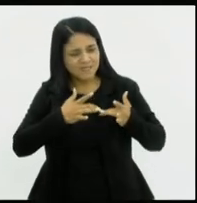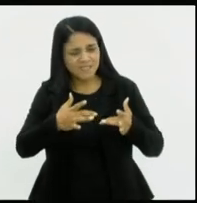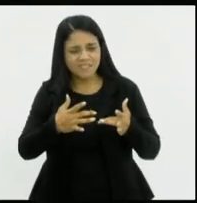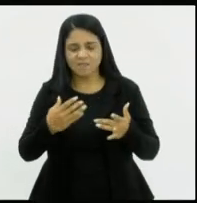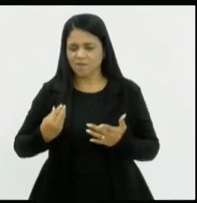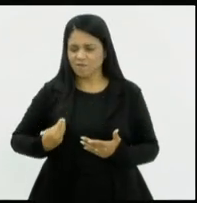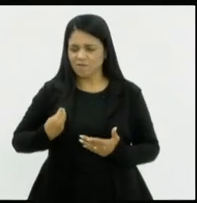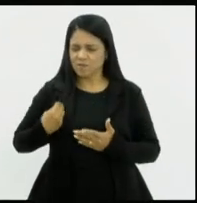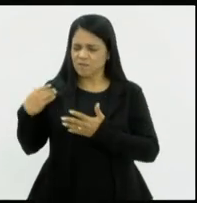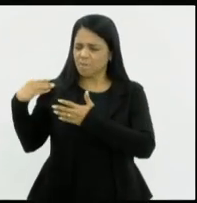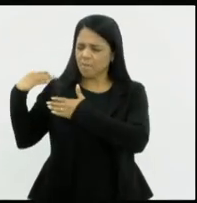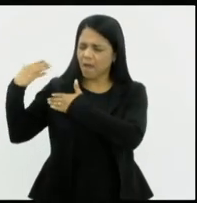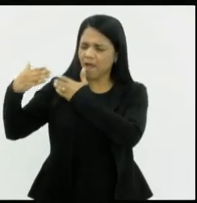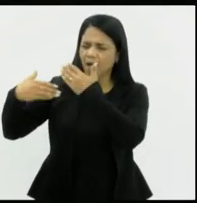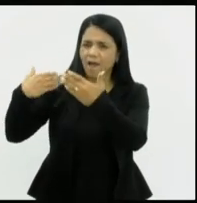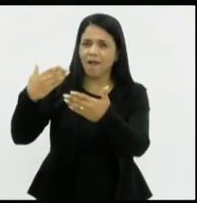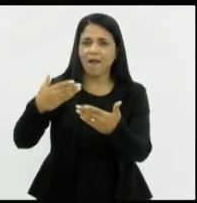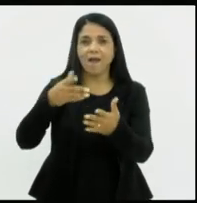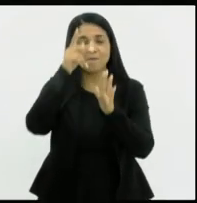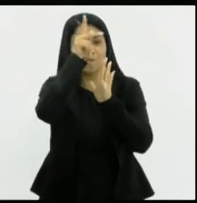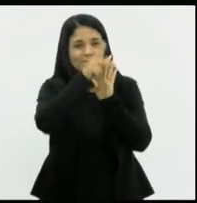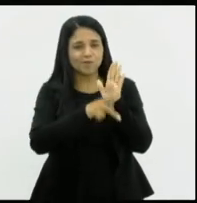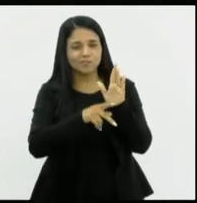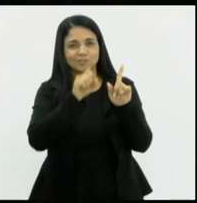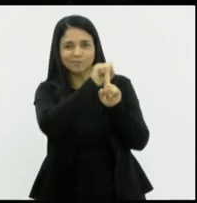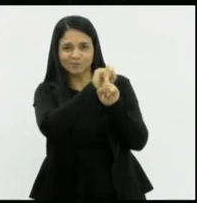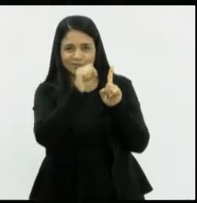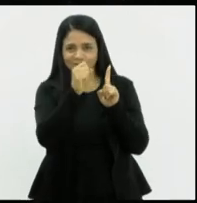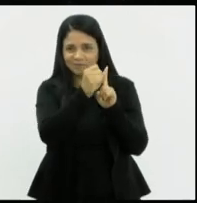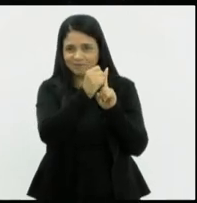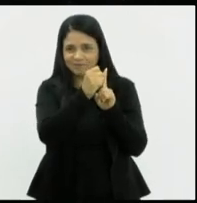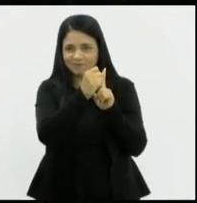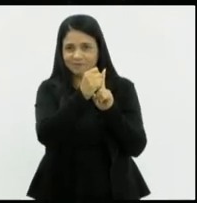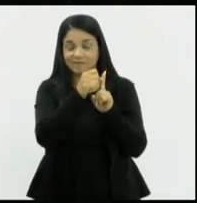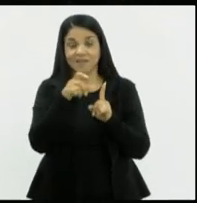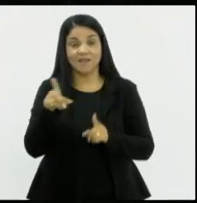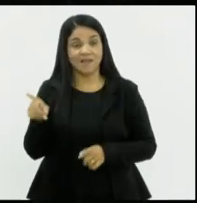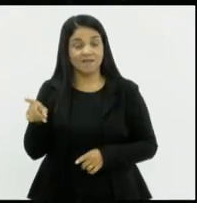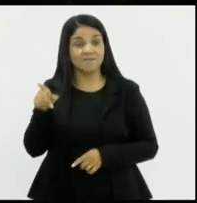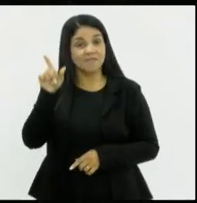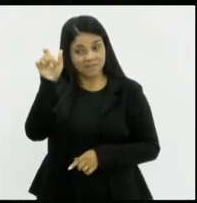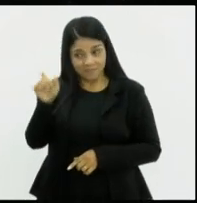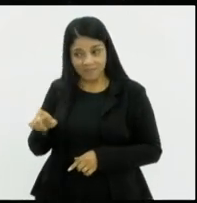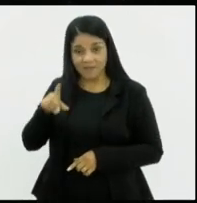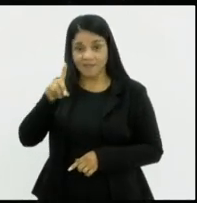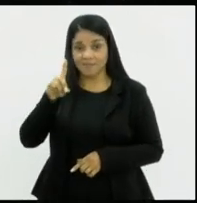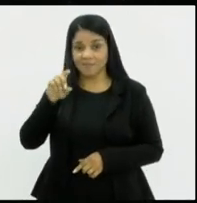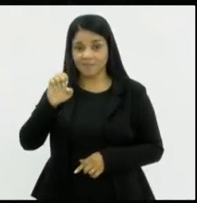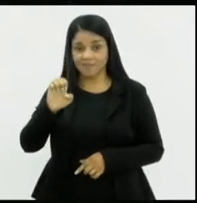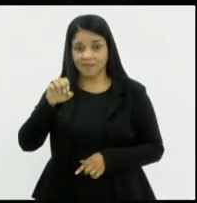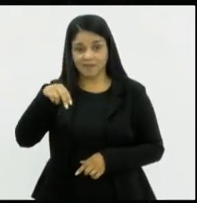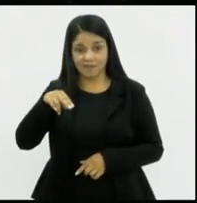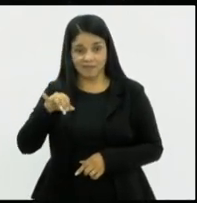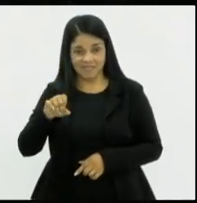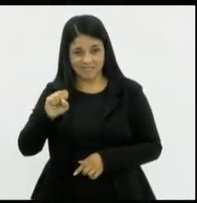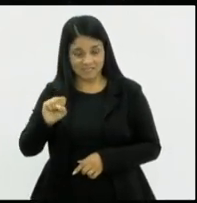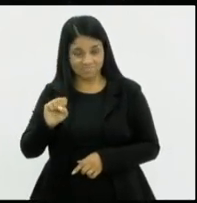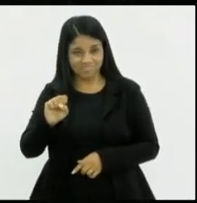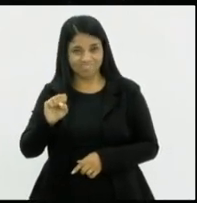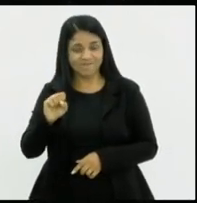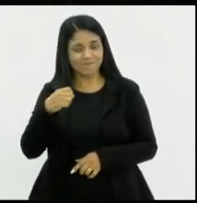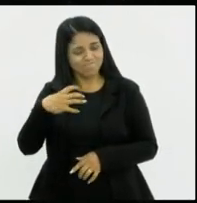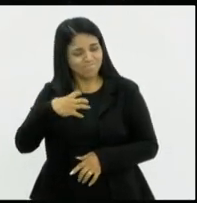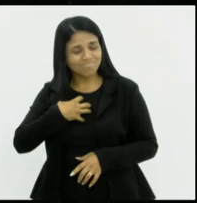toda a projetos sociais. E a Denise me emocionou muito, porque